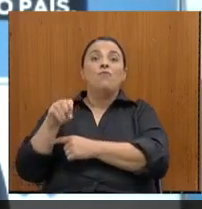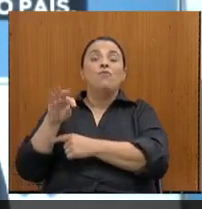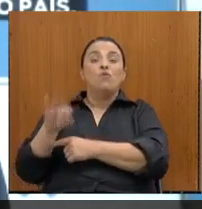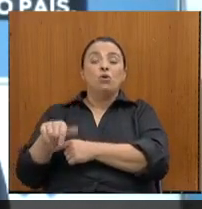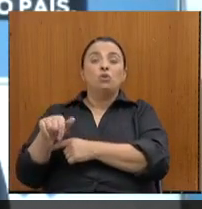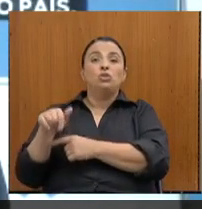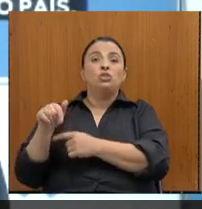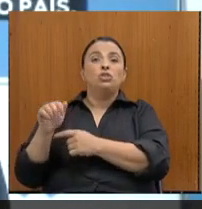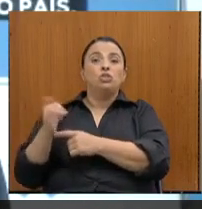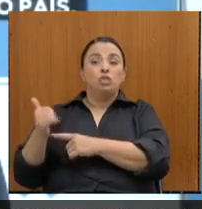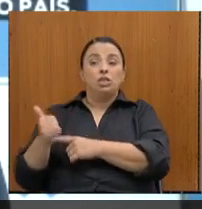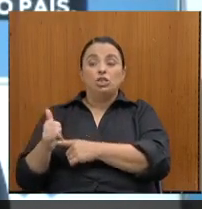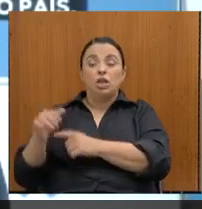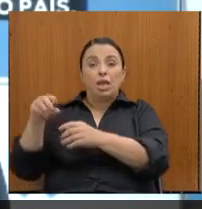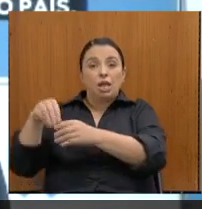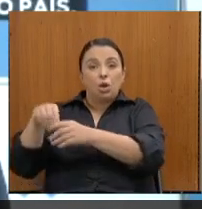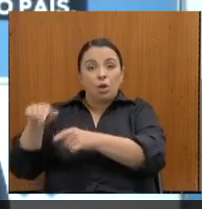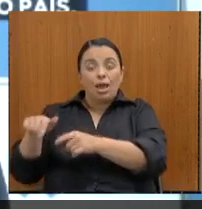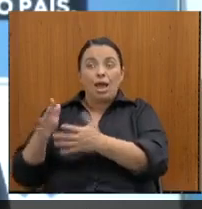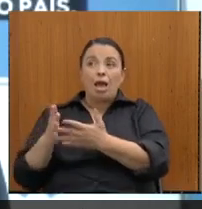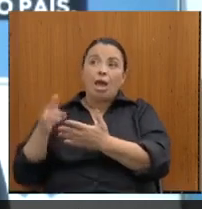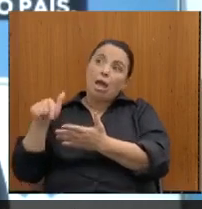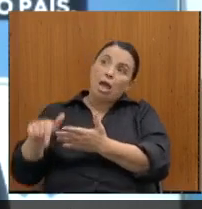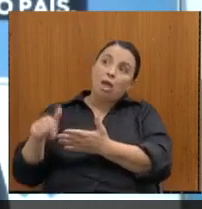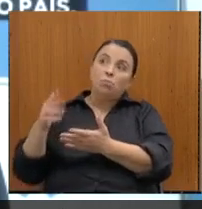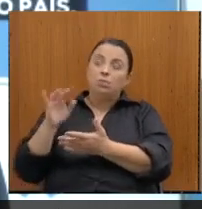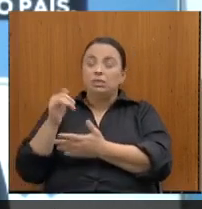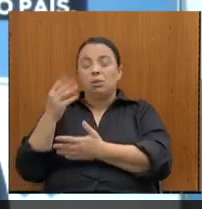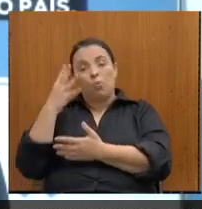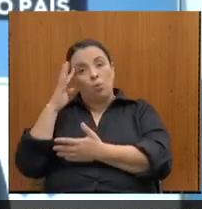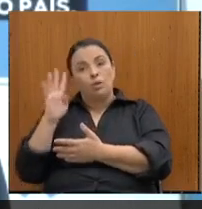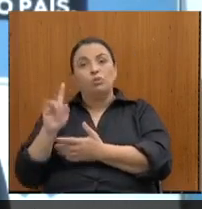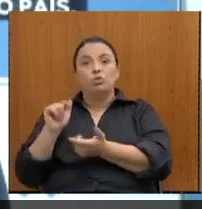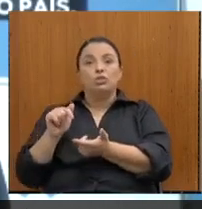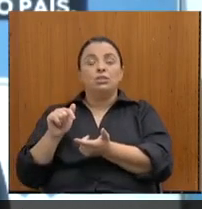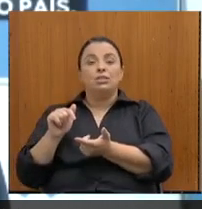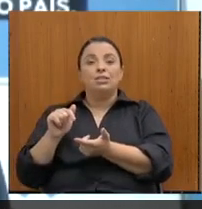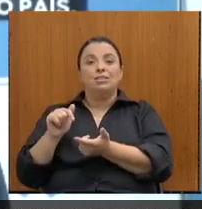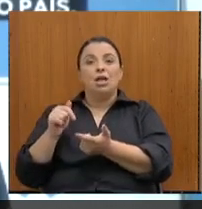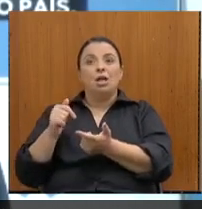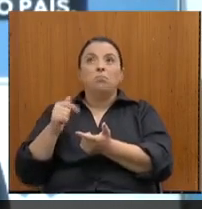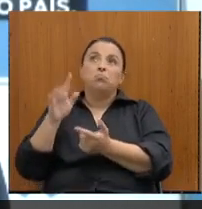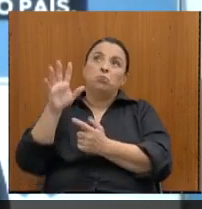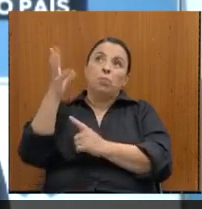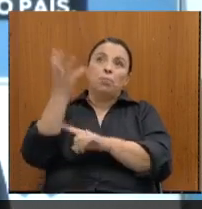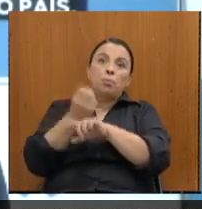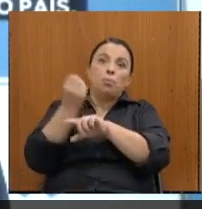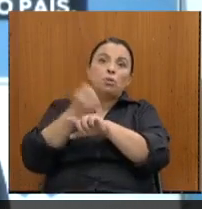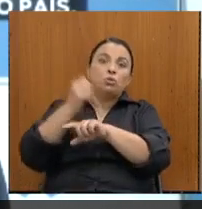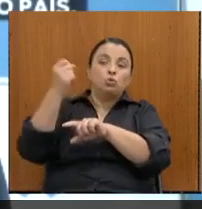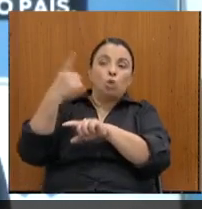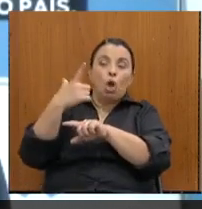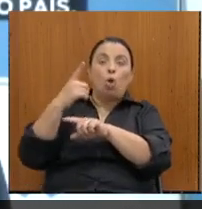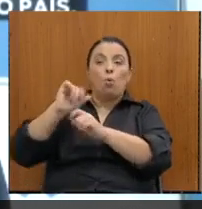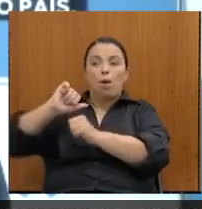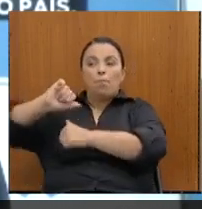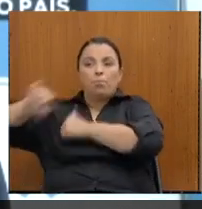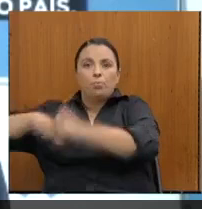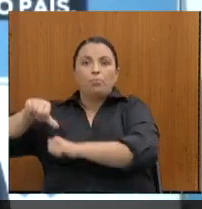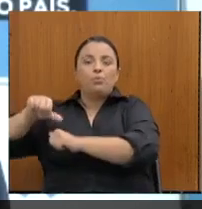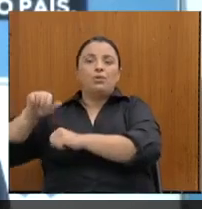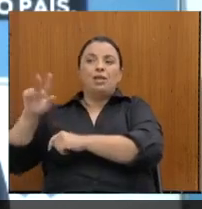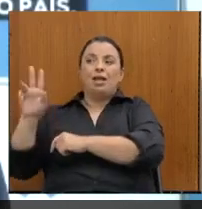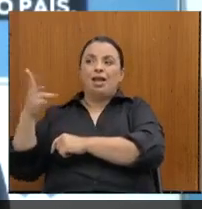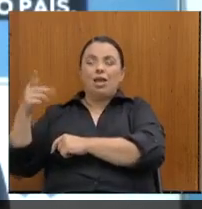durante parte do dia aquela planta gera pode ser solar por exemplo converte nitrogênio e depois a própria